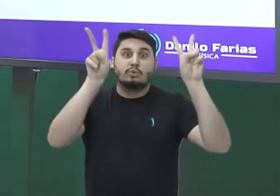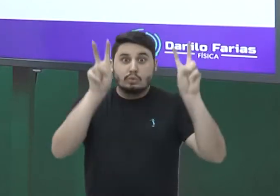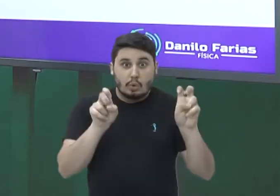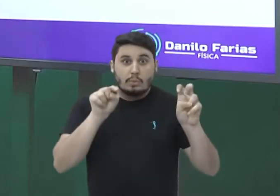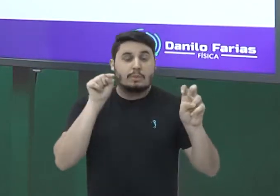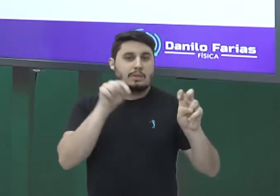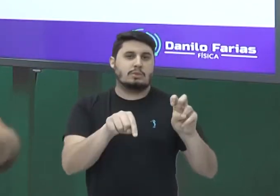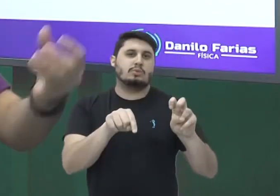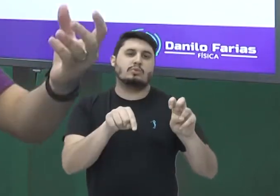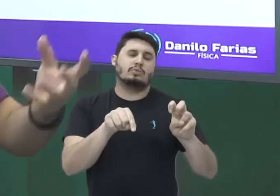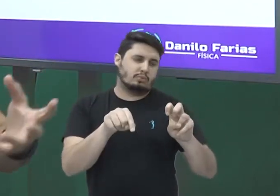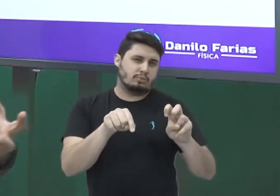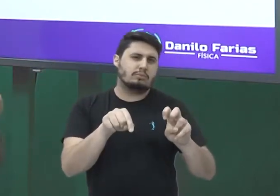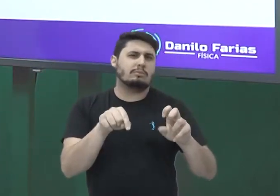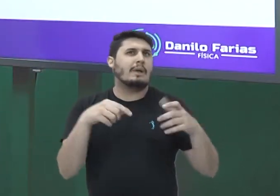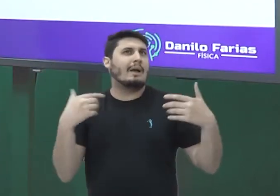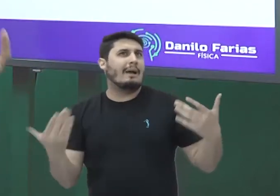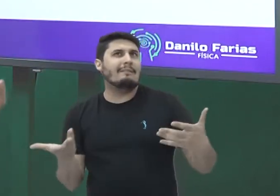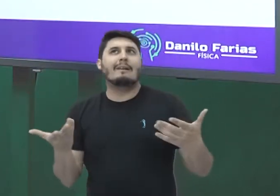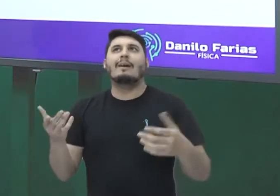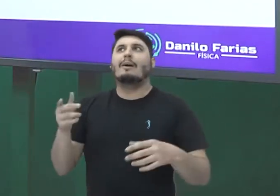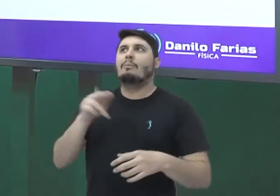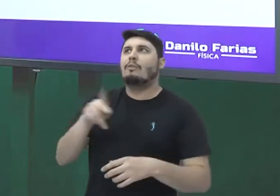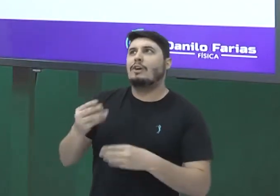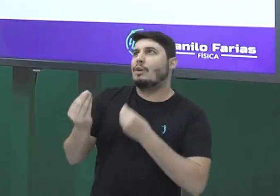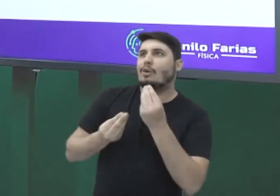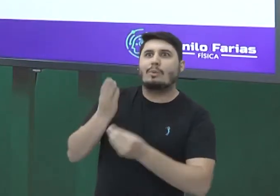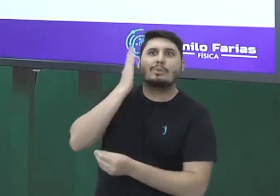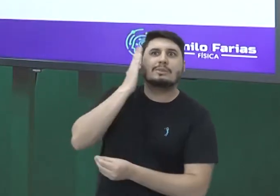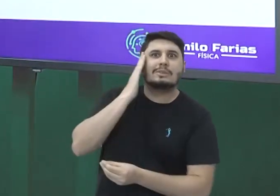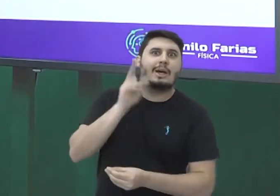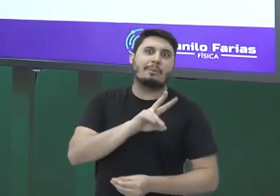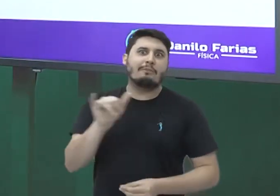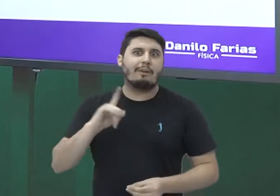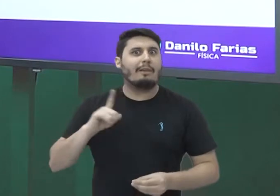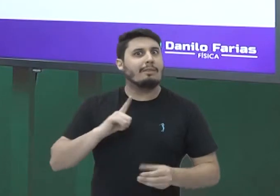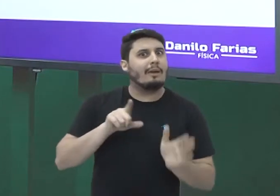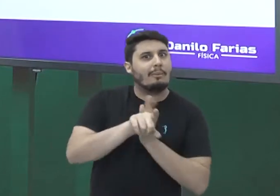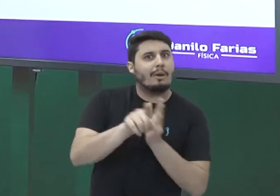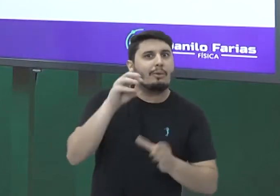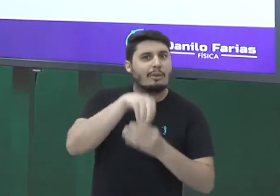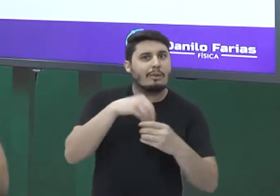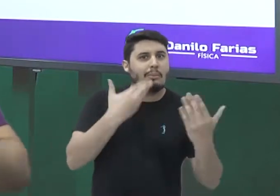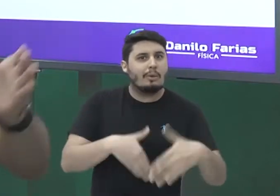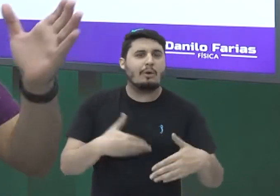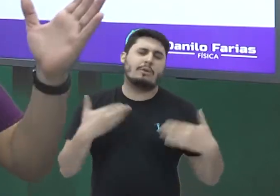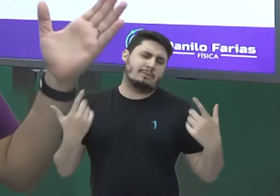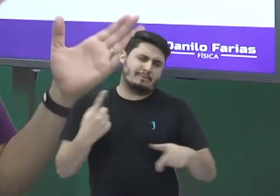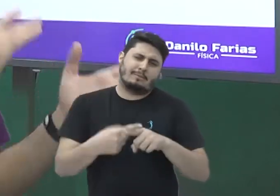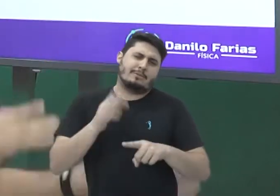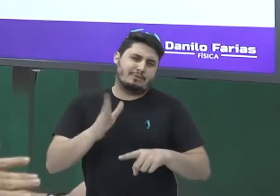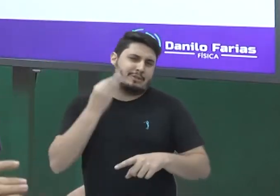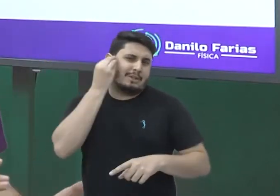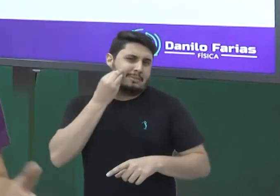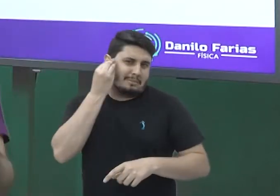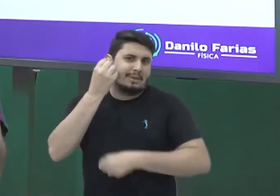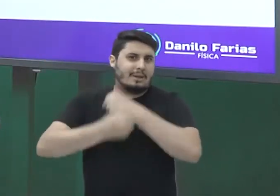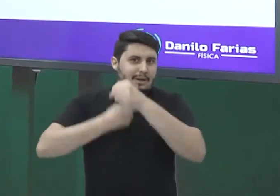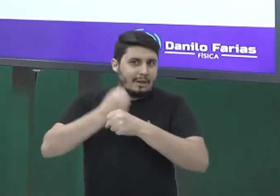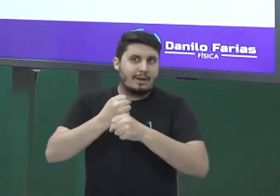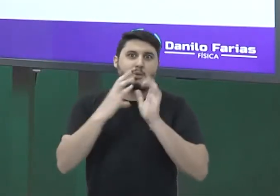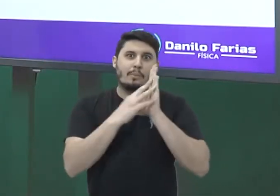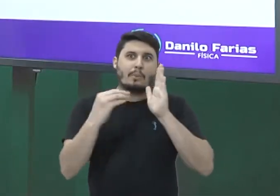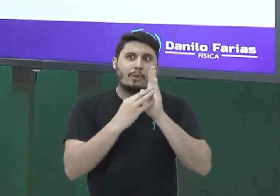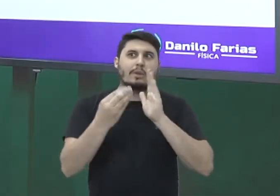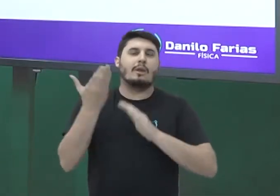de eletromagnetismo. Vai dizer, professor, como é que o senhor sabe que vai cair? Porque a gente já tem experiência em trabalhar com as provas dos anos anteriores